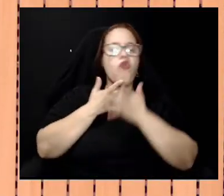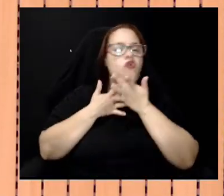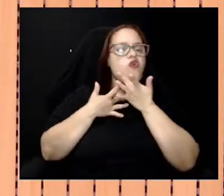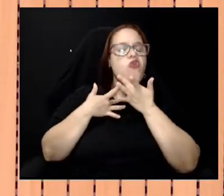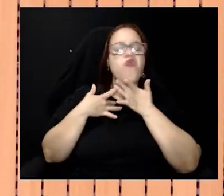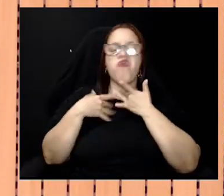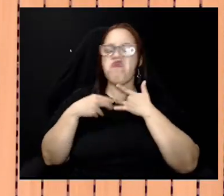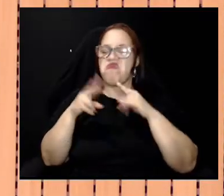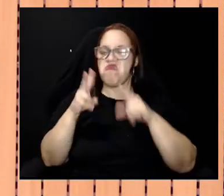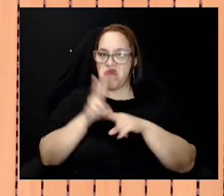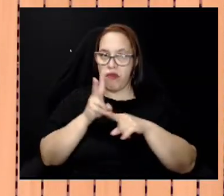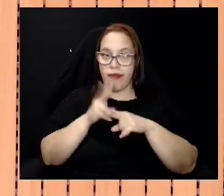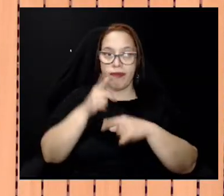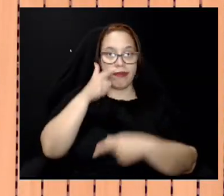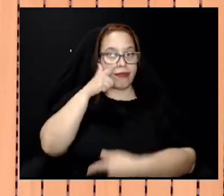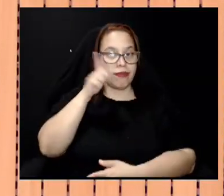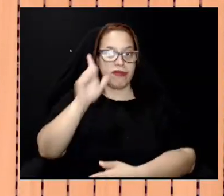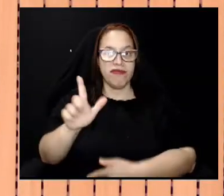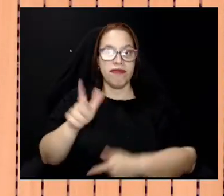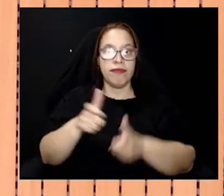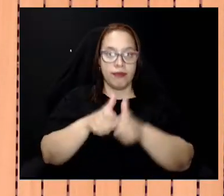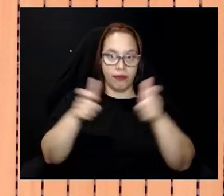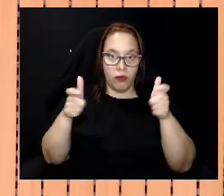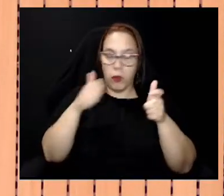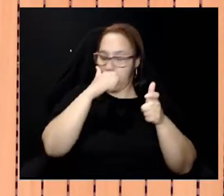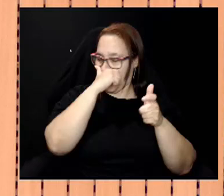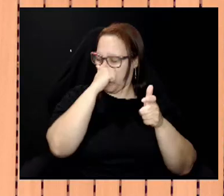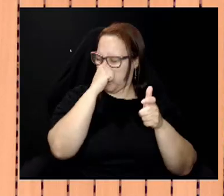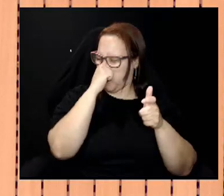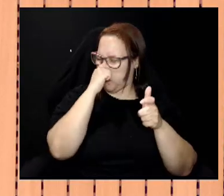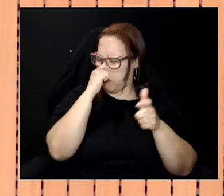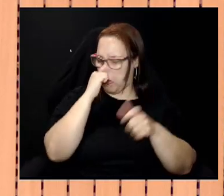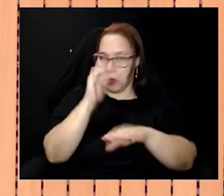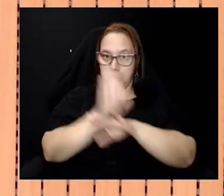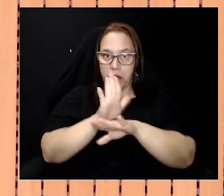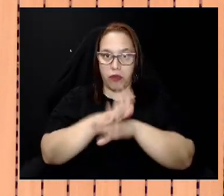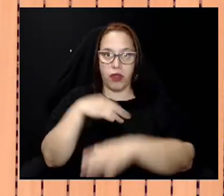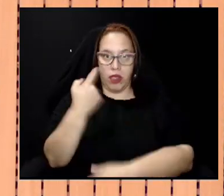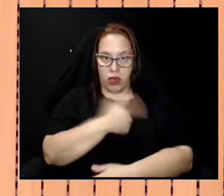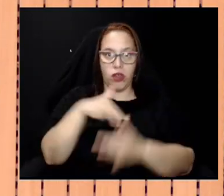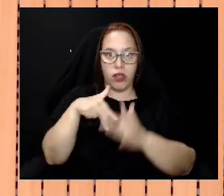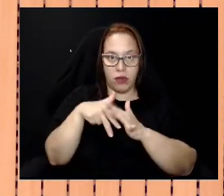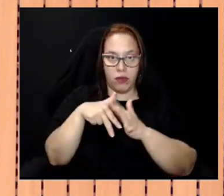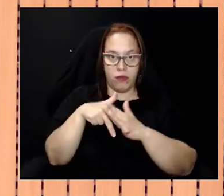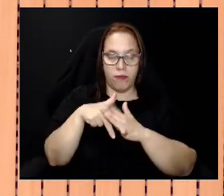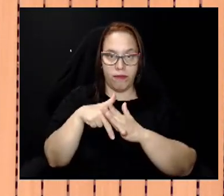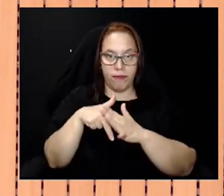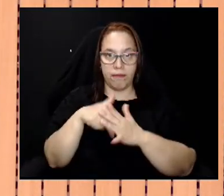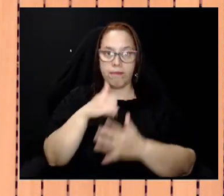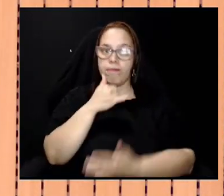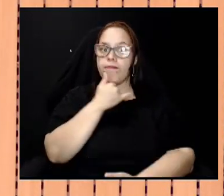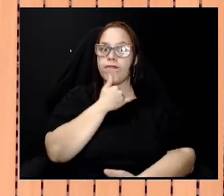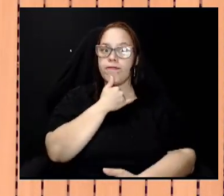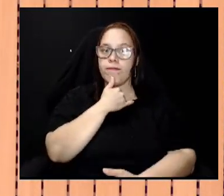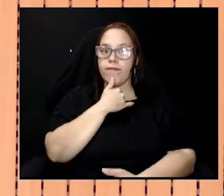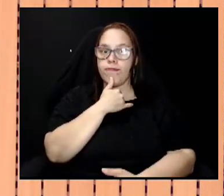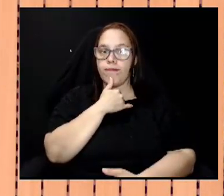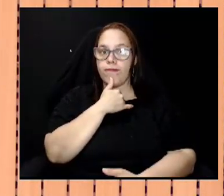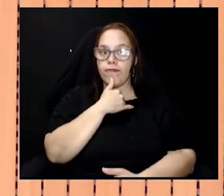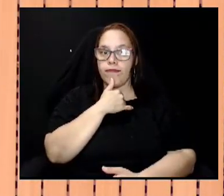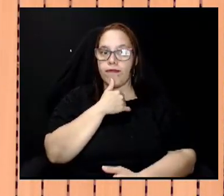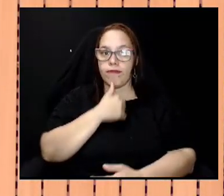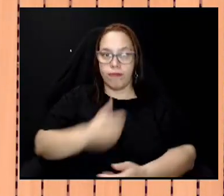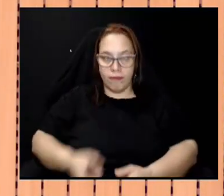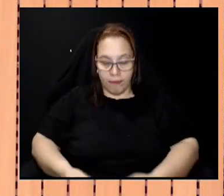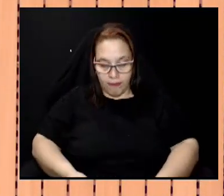gente consegue, na maioria dos casos, ajudar bem a nossa paciente. Infelizmente, em alguns casos, o tumor disseminou tanto